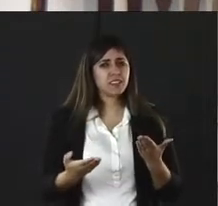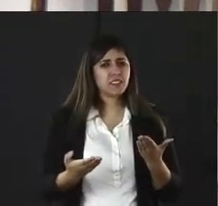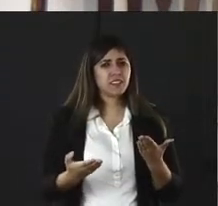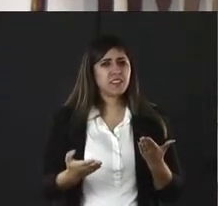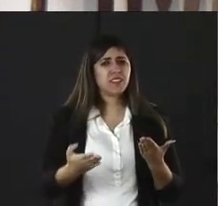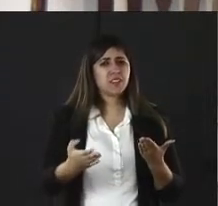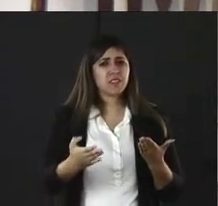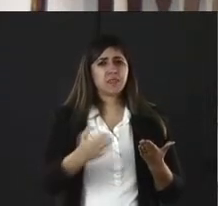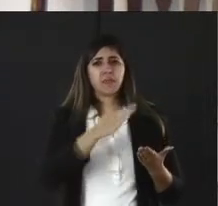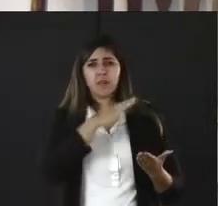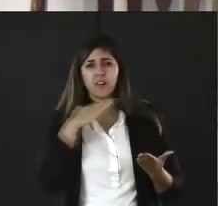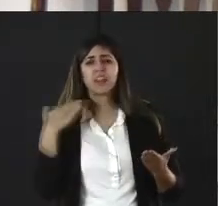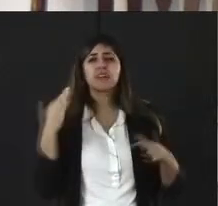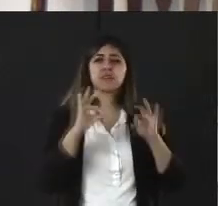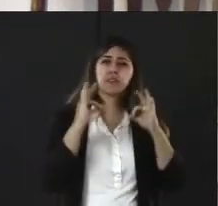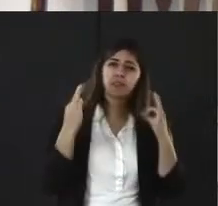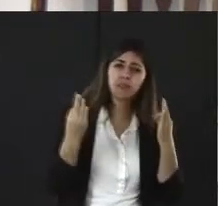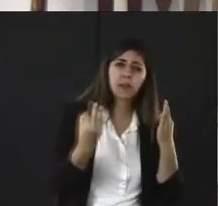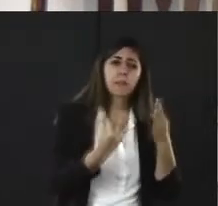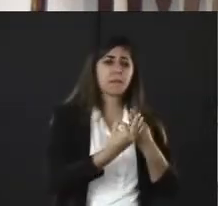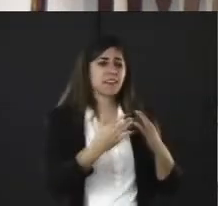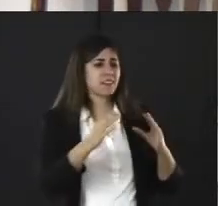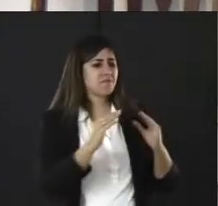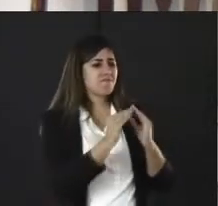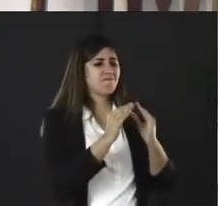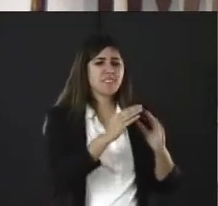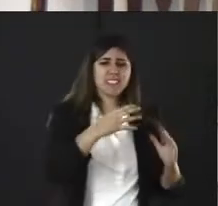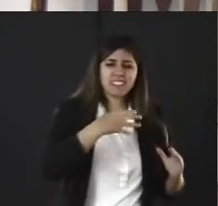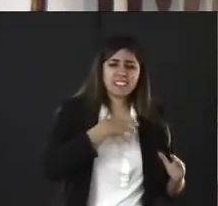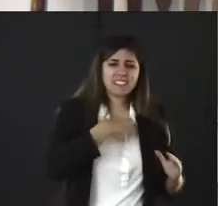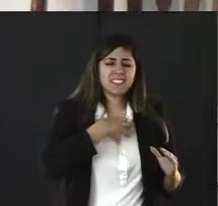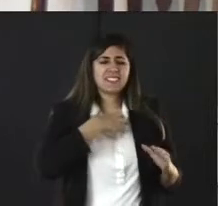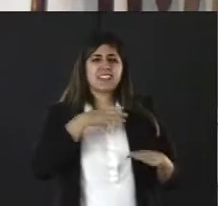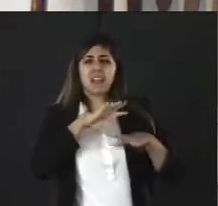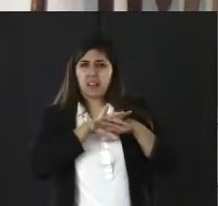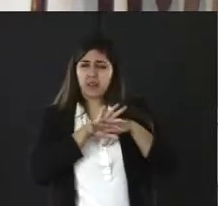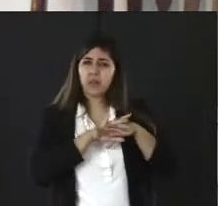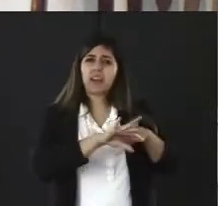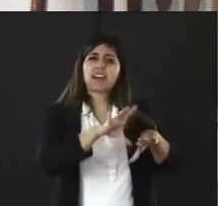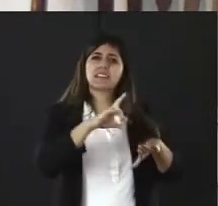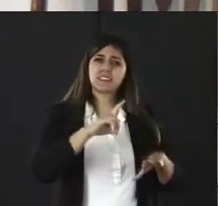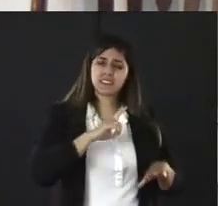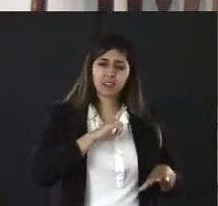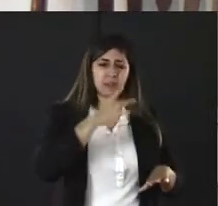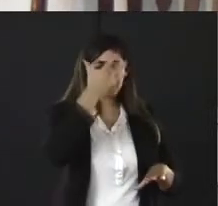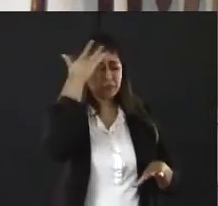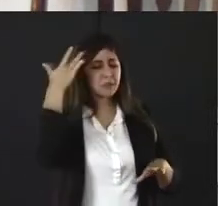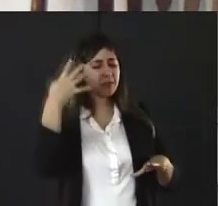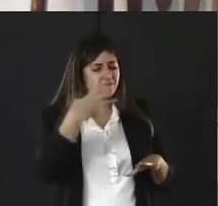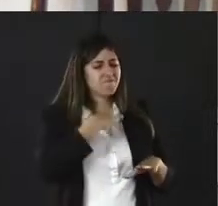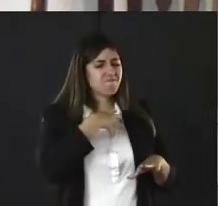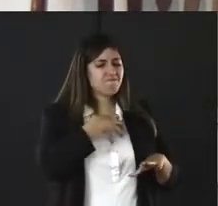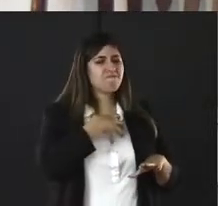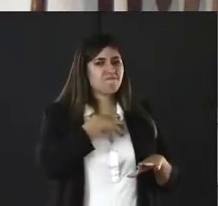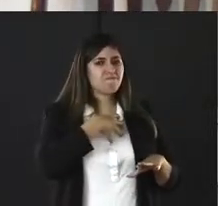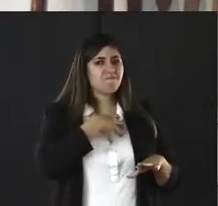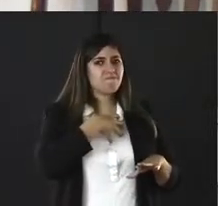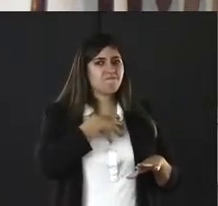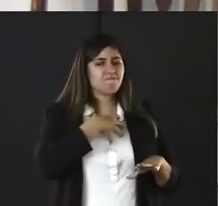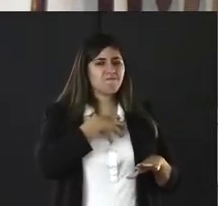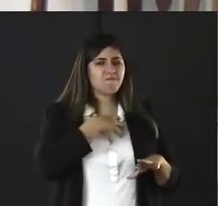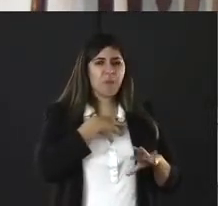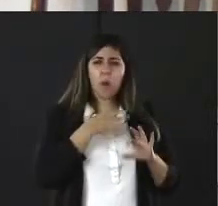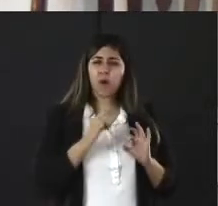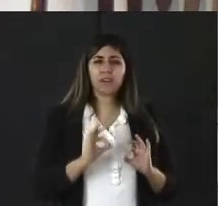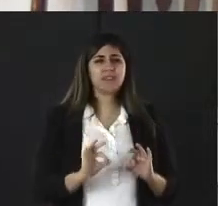que tem passado e tem visto dentro das suas casas o perigo que é este momento que nós estamos vivendo